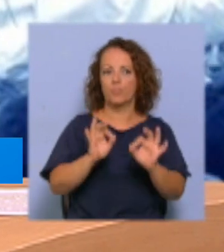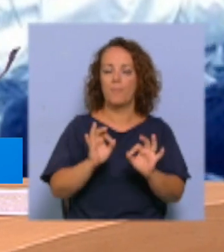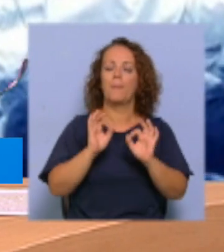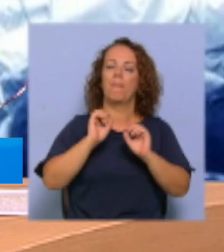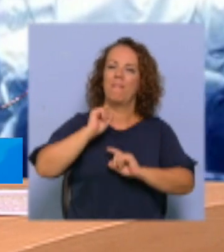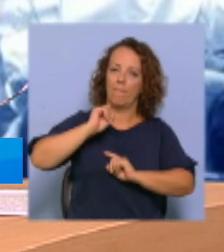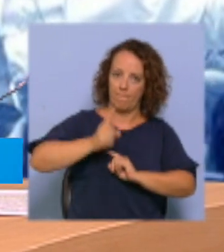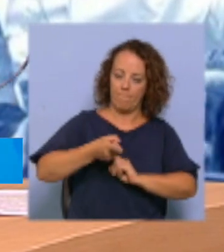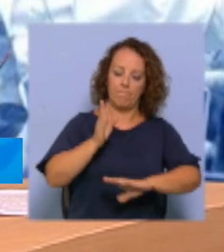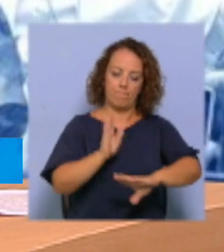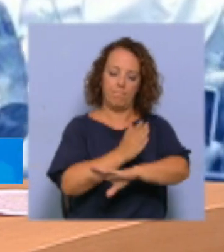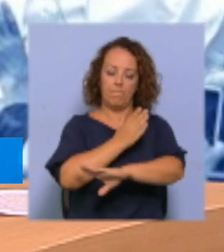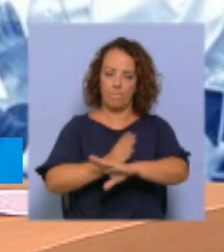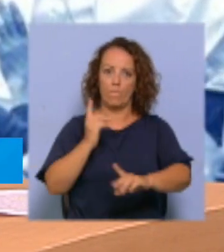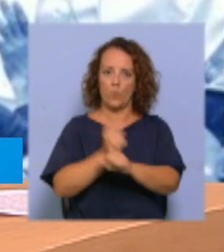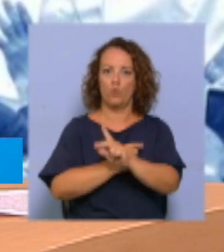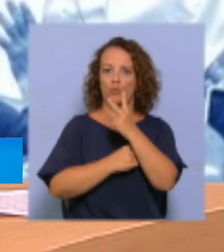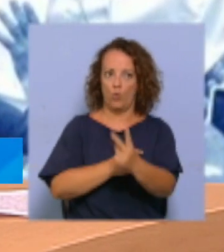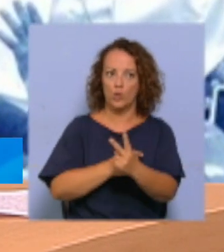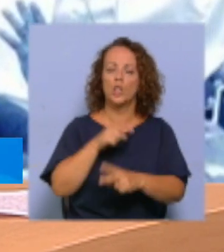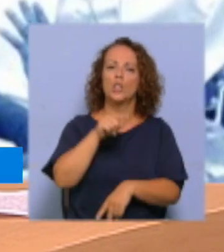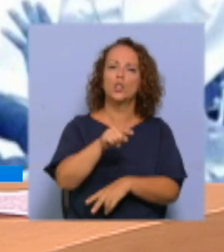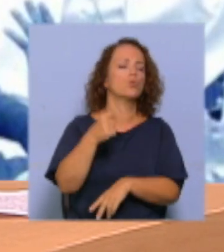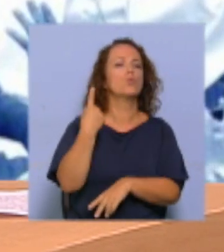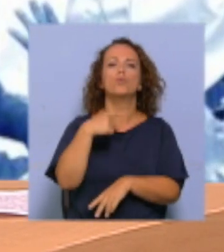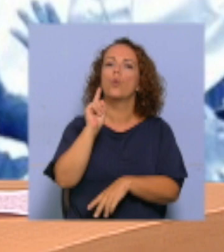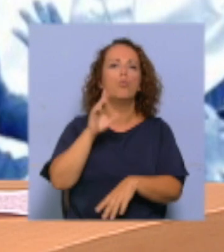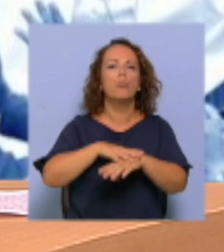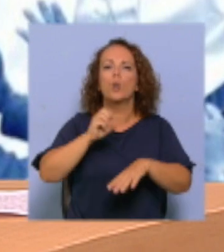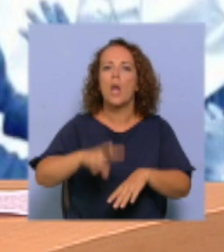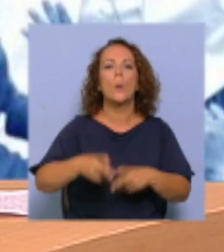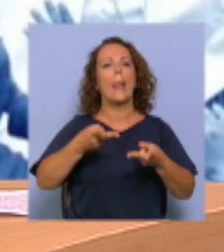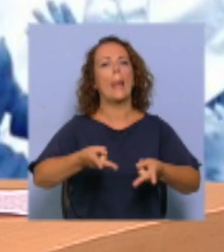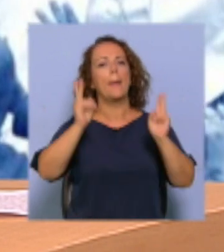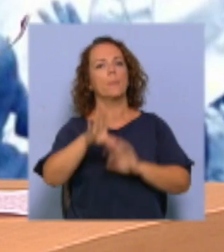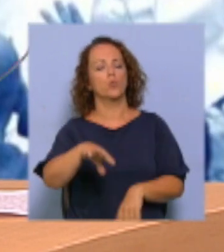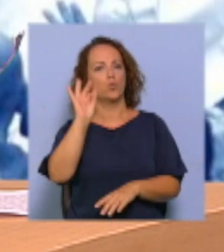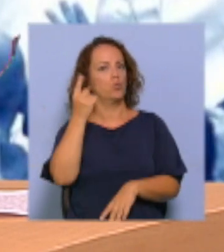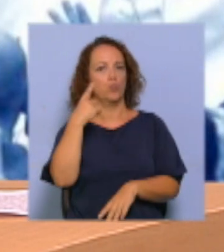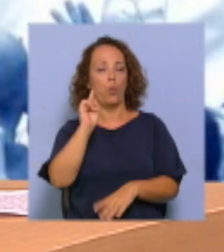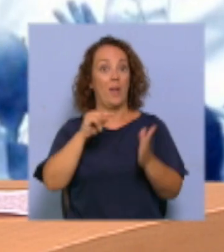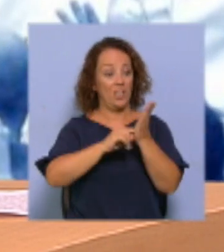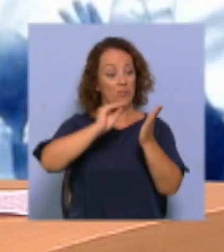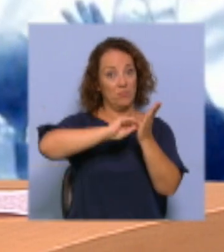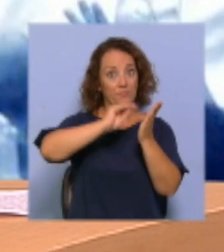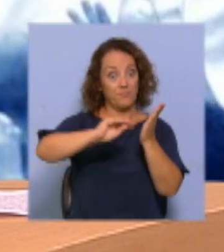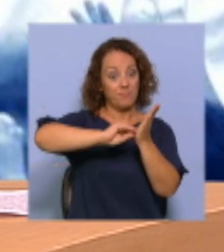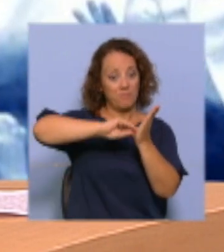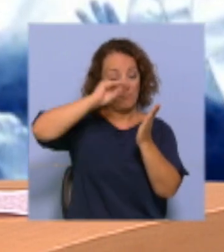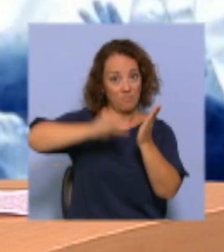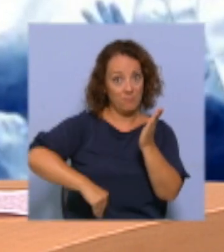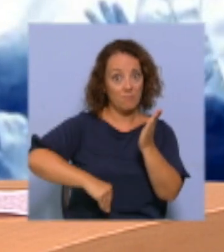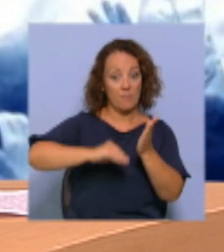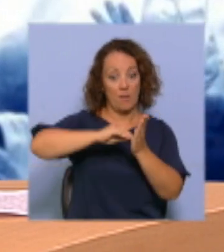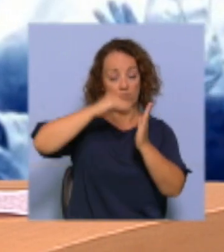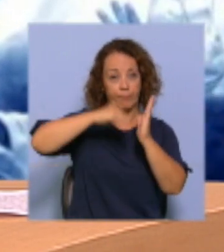aqui duas coisas. Isto não é sobre liberdade de escolha. O abaixo-assinado foi feito exatamente para que,